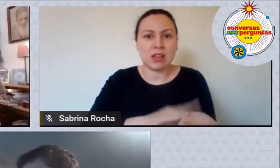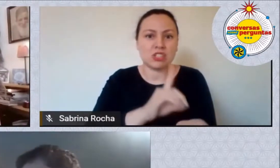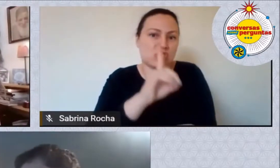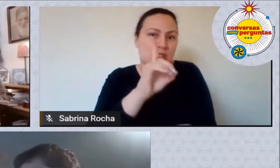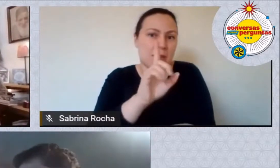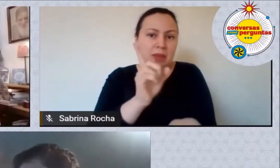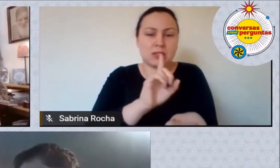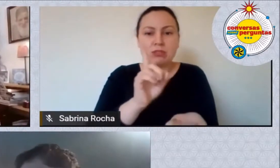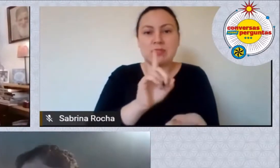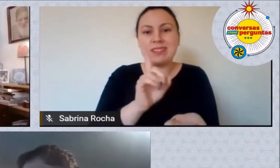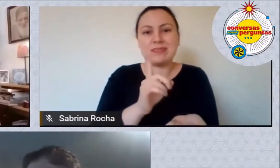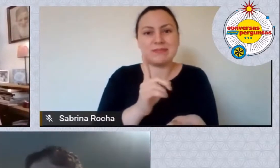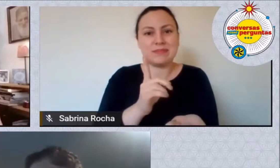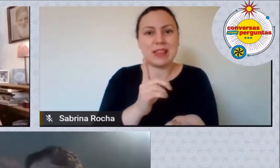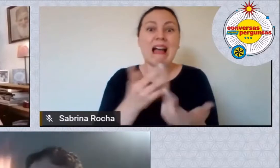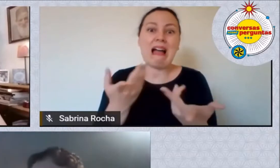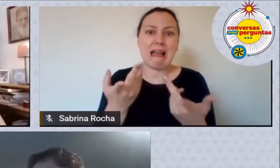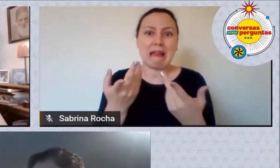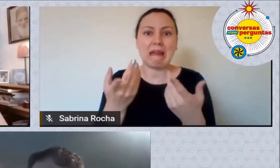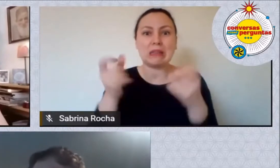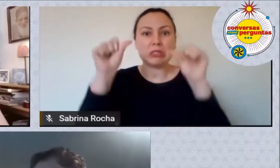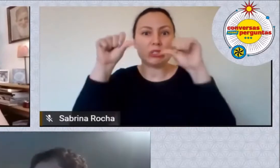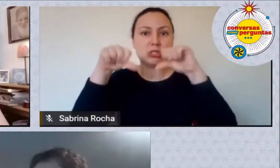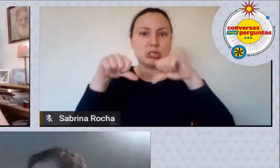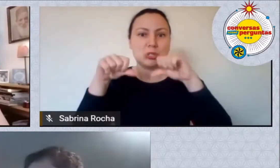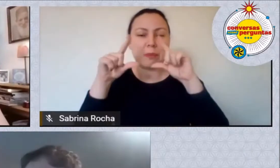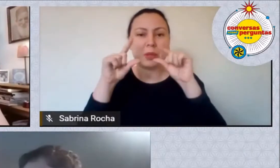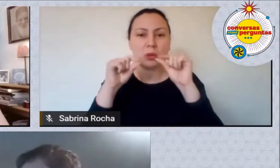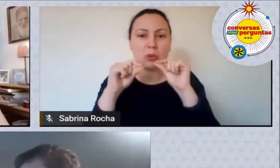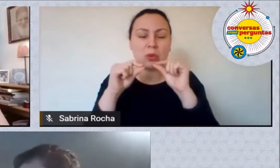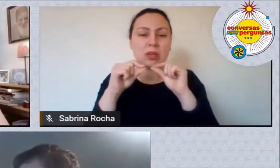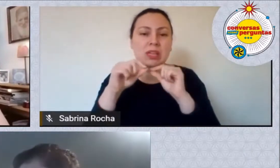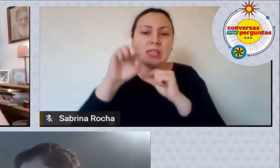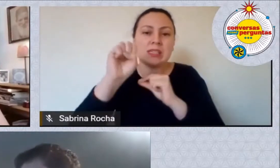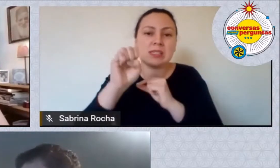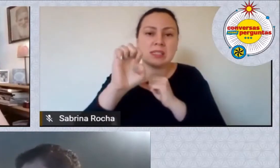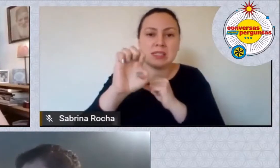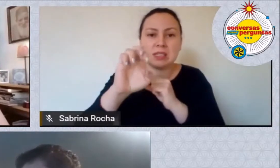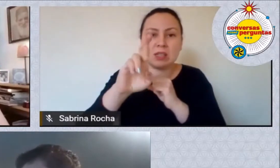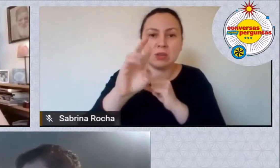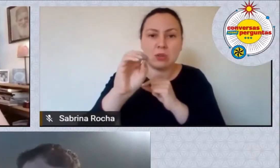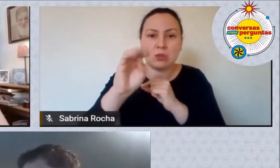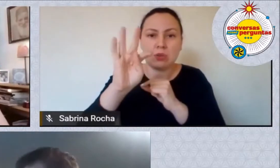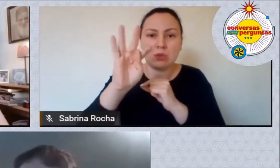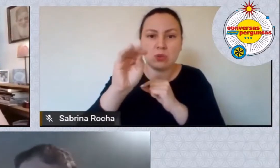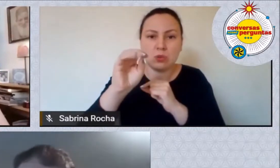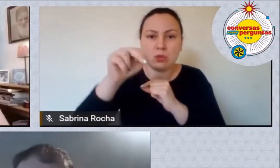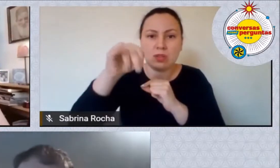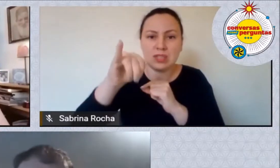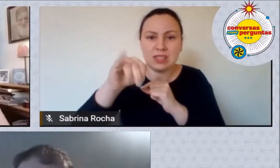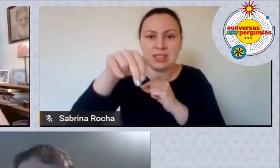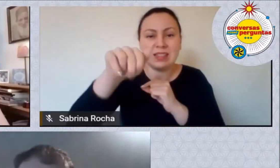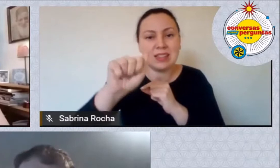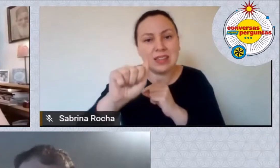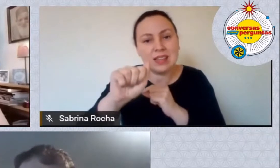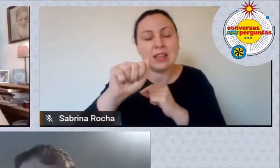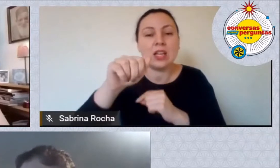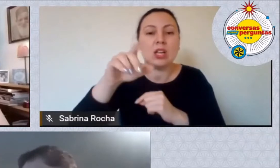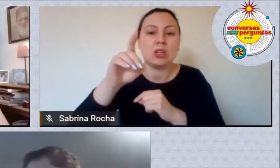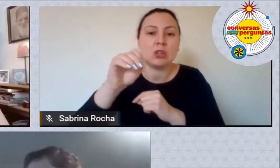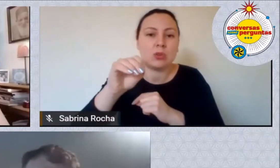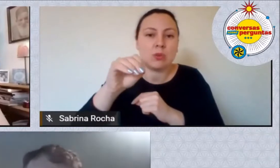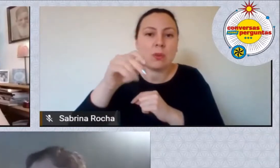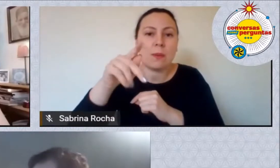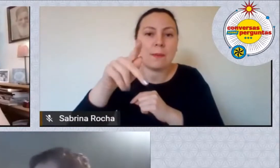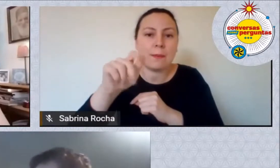com menos serotonina, dopamina ou adrenalina. Os nossos transtornos, eles vêm das